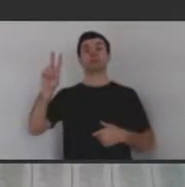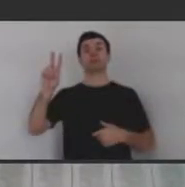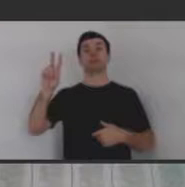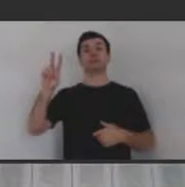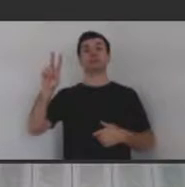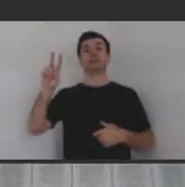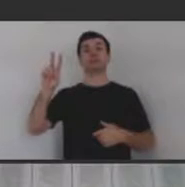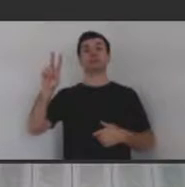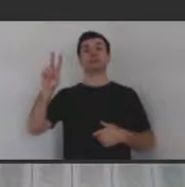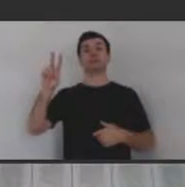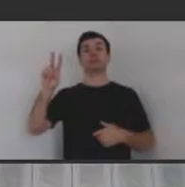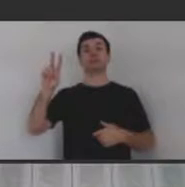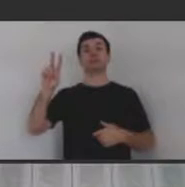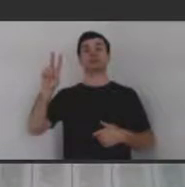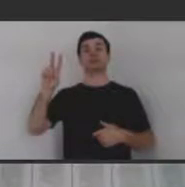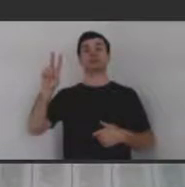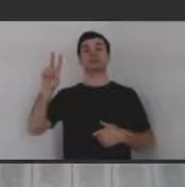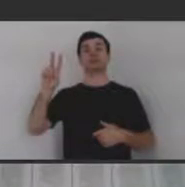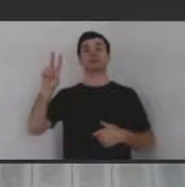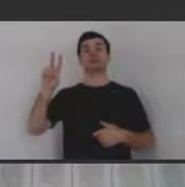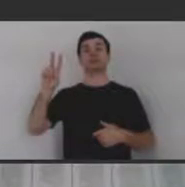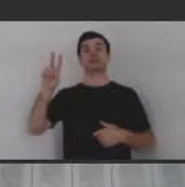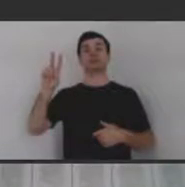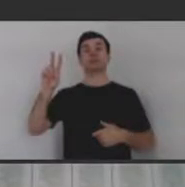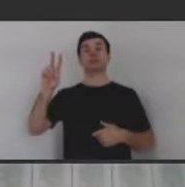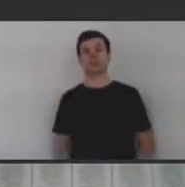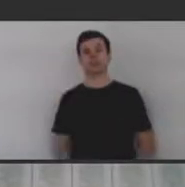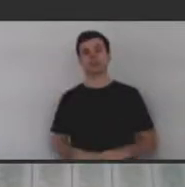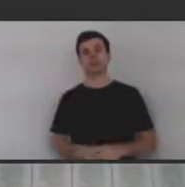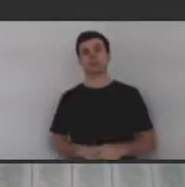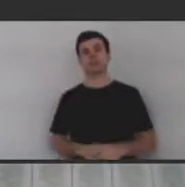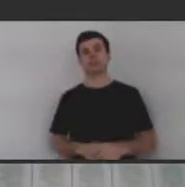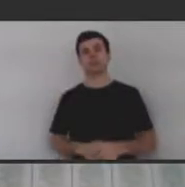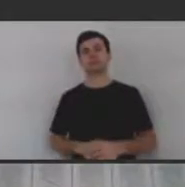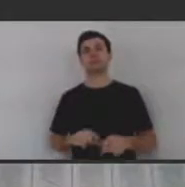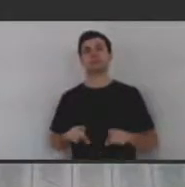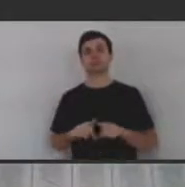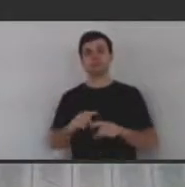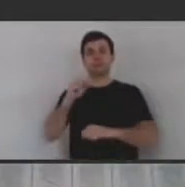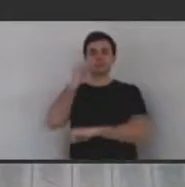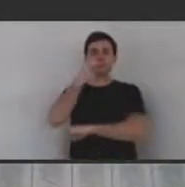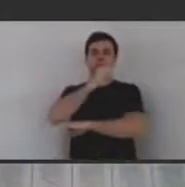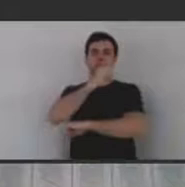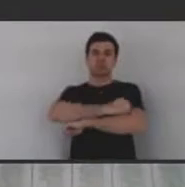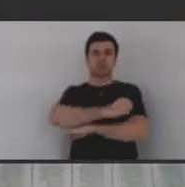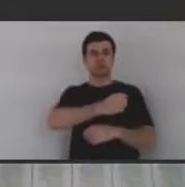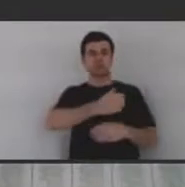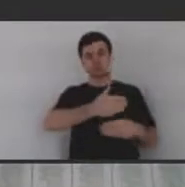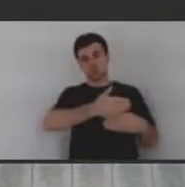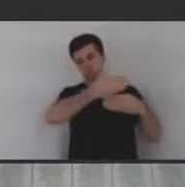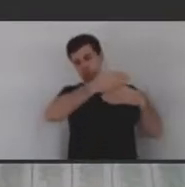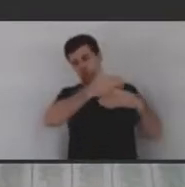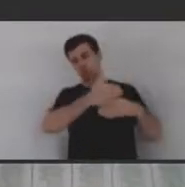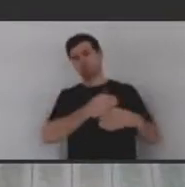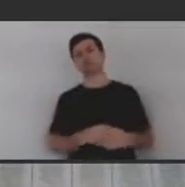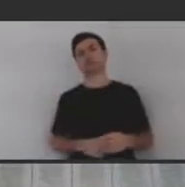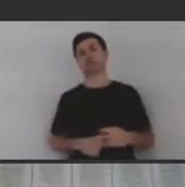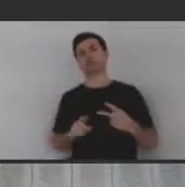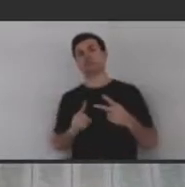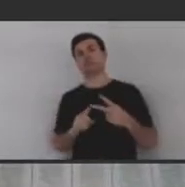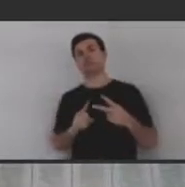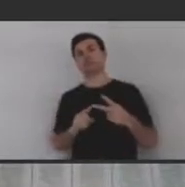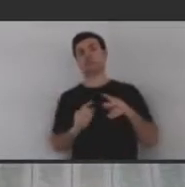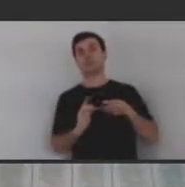fachadas. 2. Usar as redes sociais ou site ou qualquer outro meio de divulgação institucional,